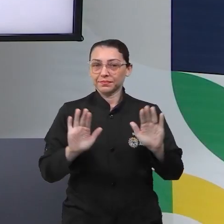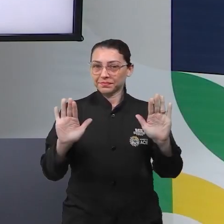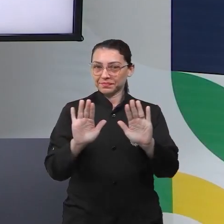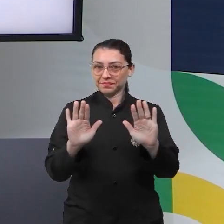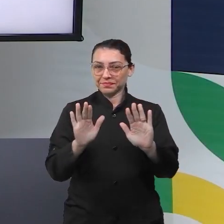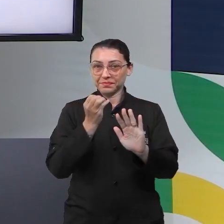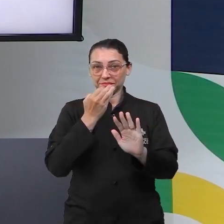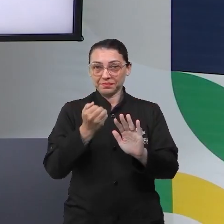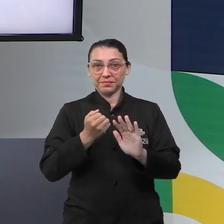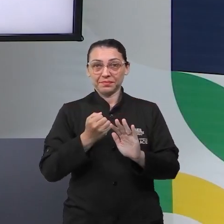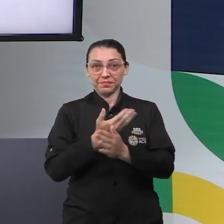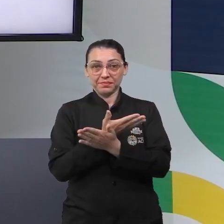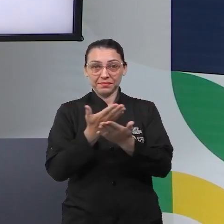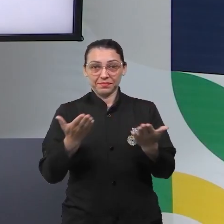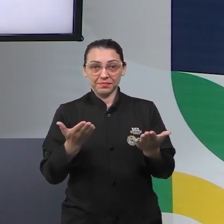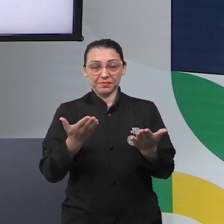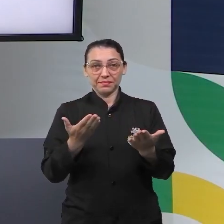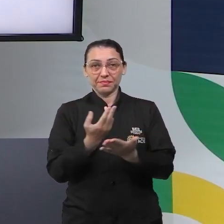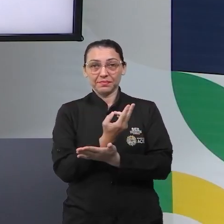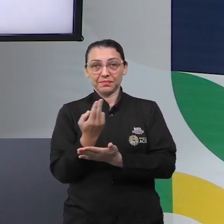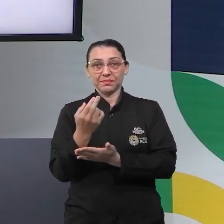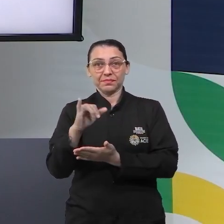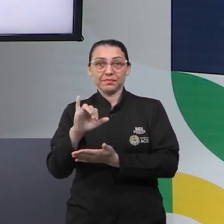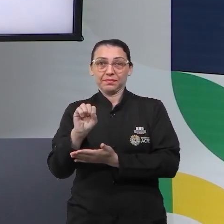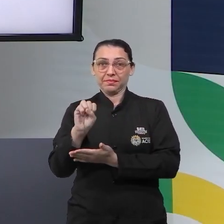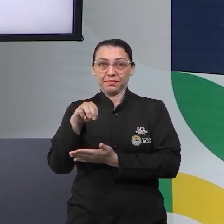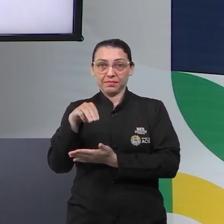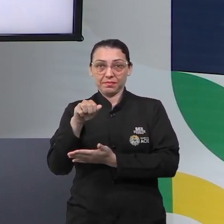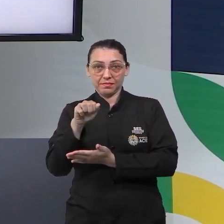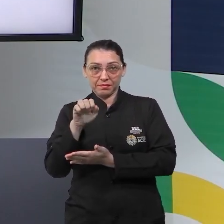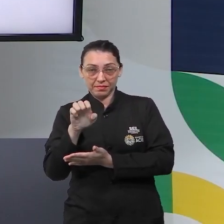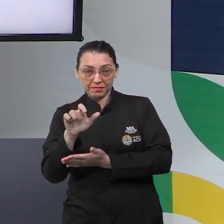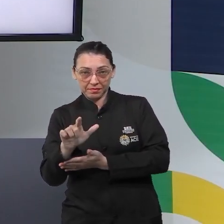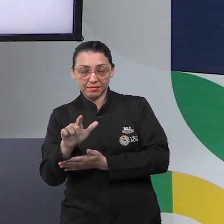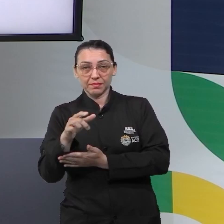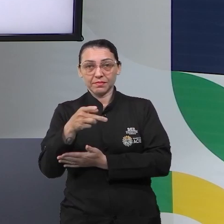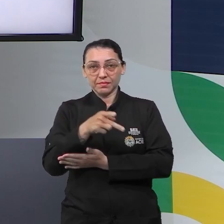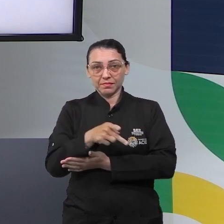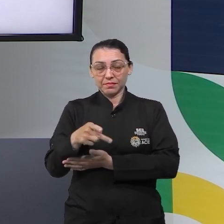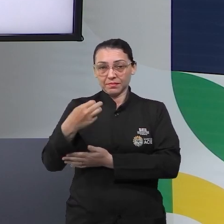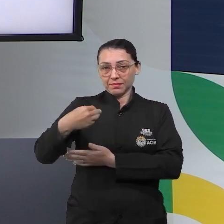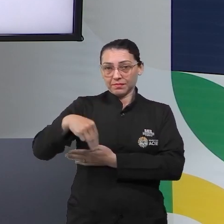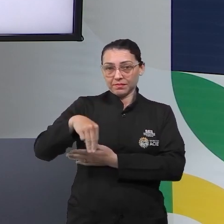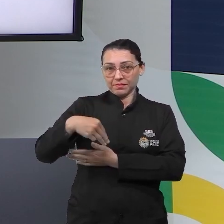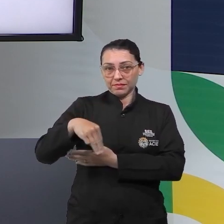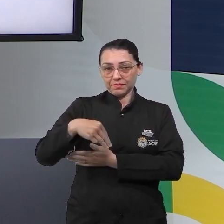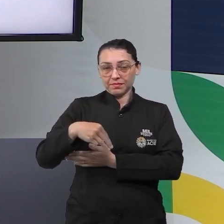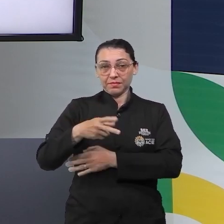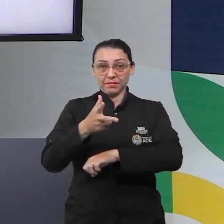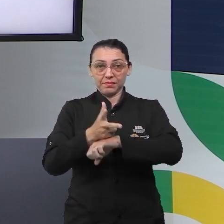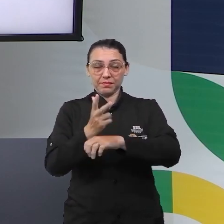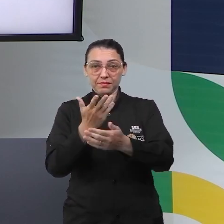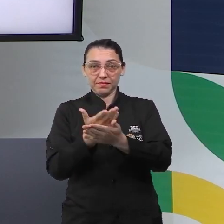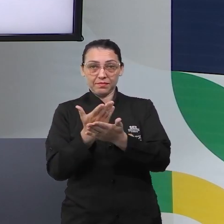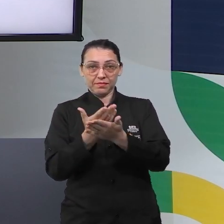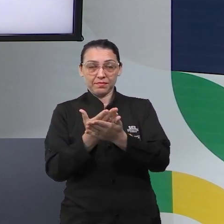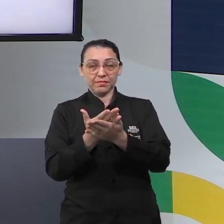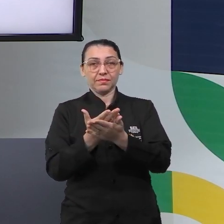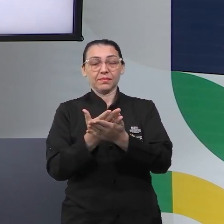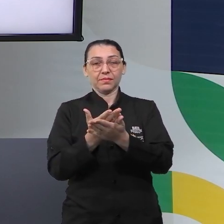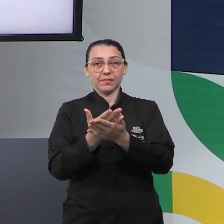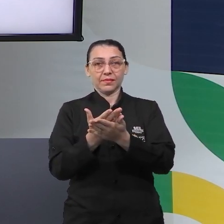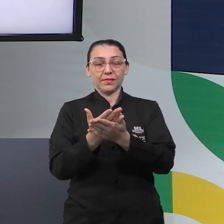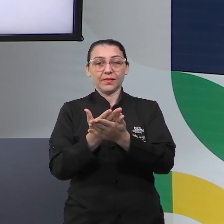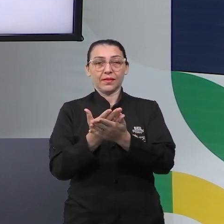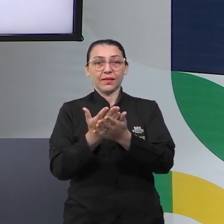Olá, tudo bem com vocês? O meu nome é Ismael Dourado, eu sou professor de matemática e nesta videoaula nós iremos conversar um pouco sobre a